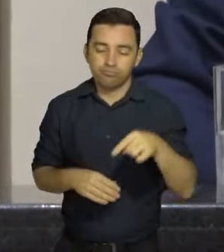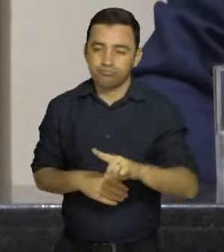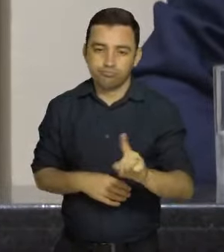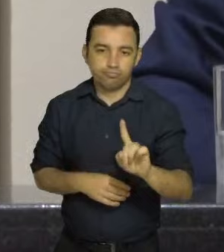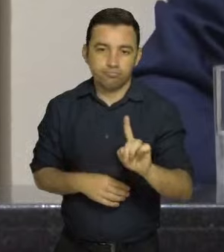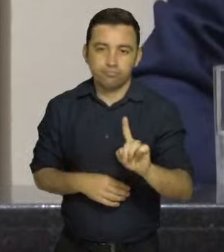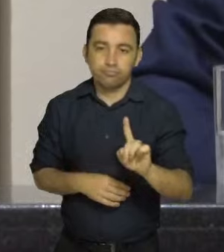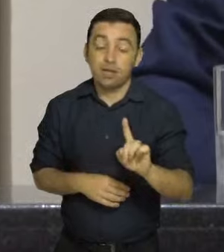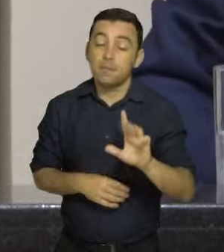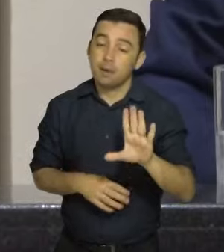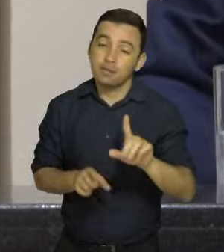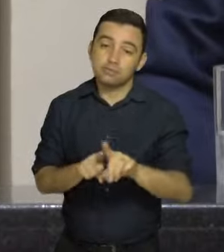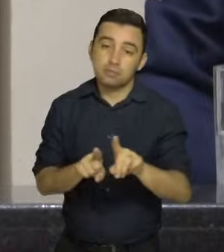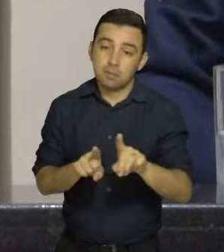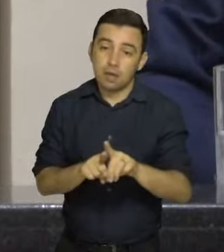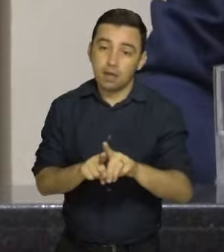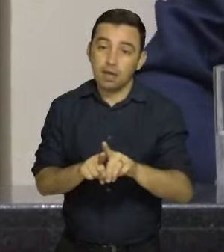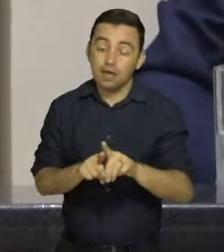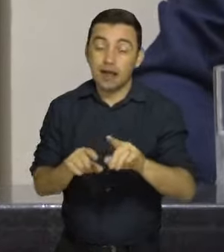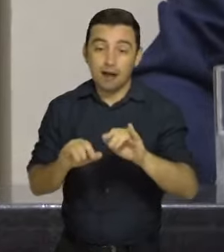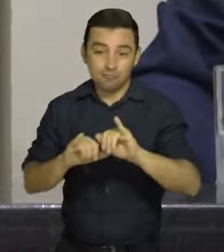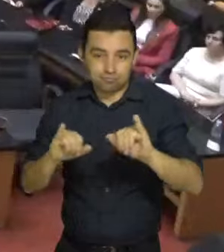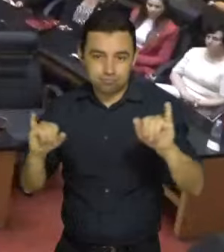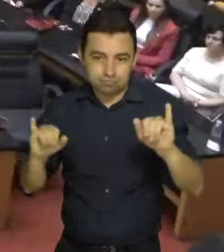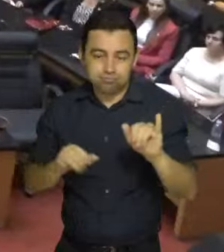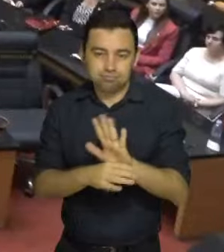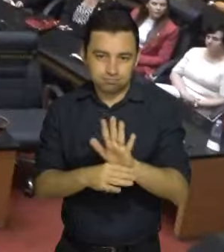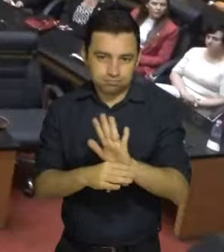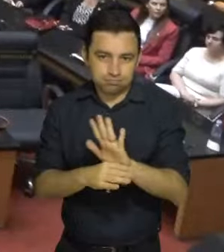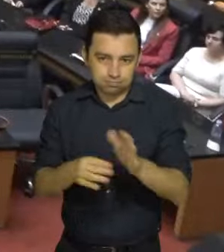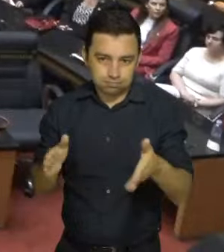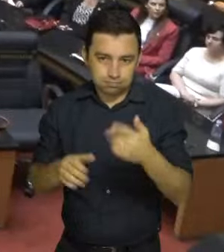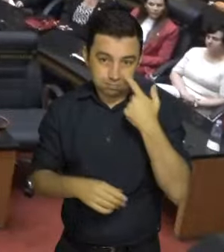presente, mas também nos enviou uma mensagem de vídeo.